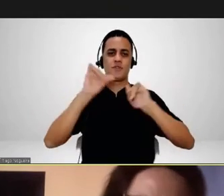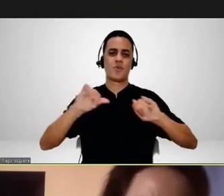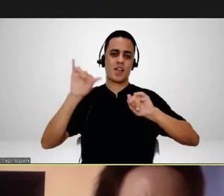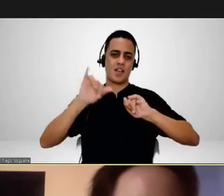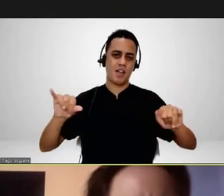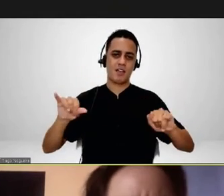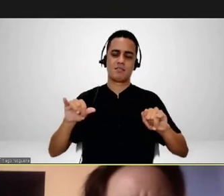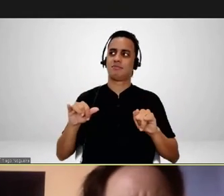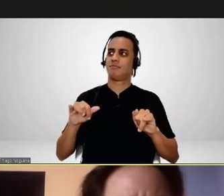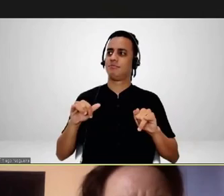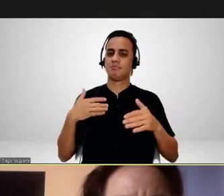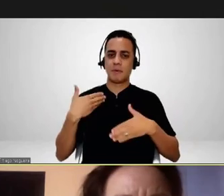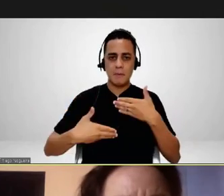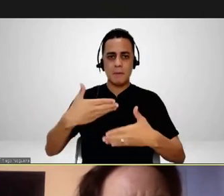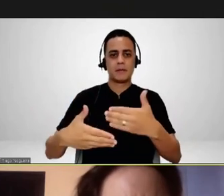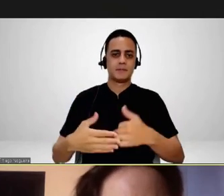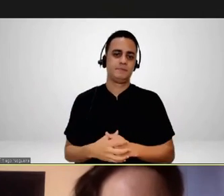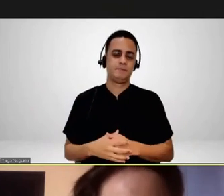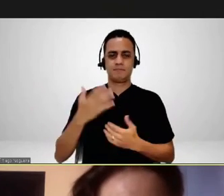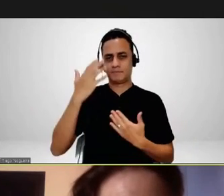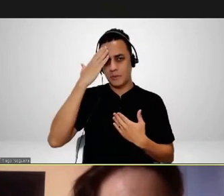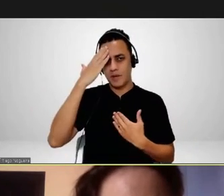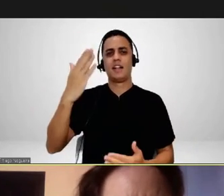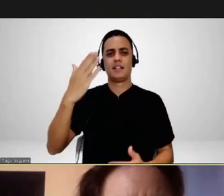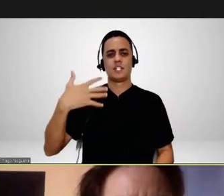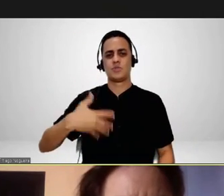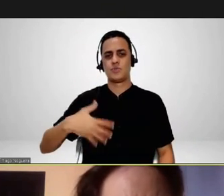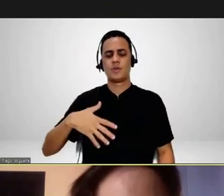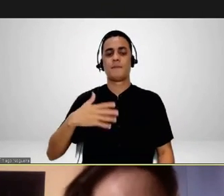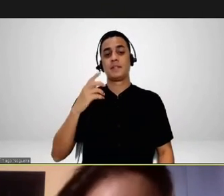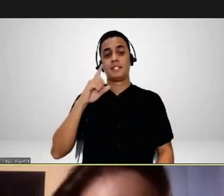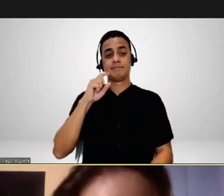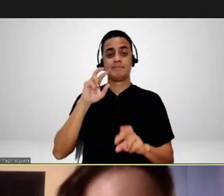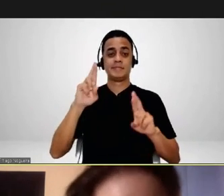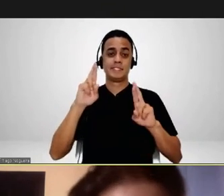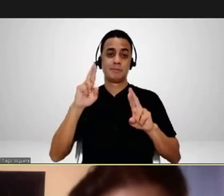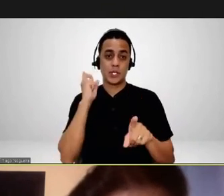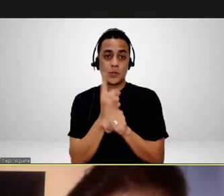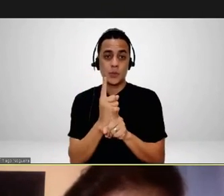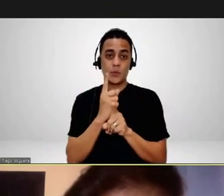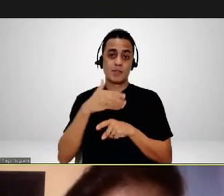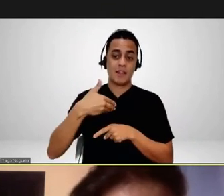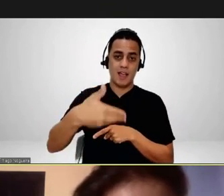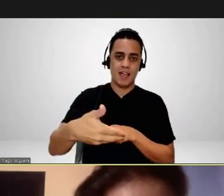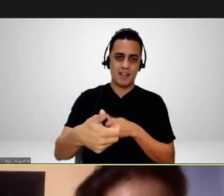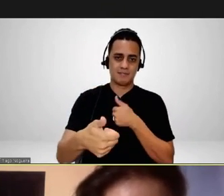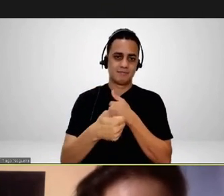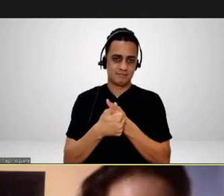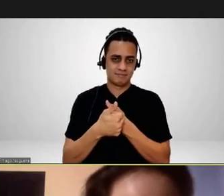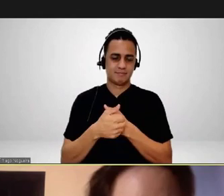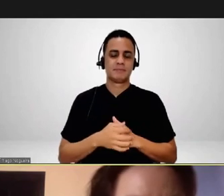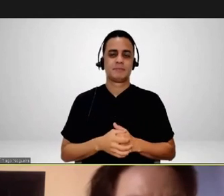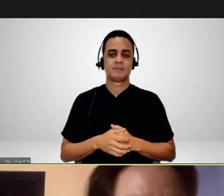acervo, para extroverter esse acervo. Eu agradeço muito, espero encontrá-las de novo muito em breve.